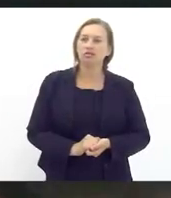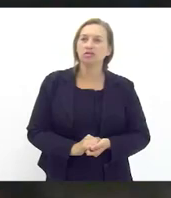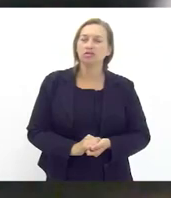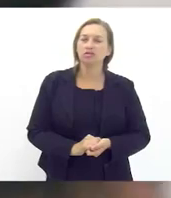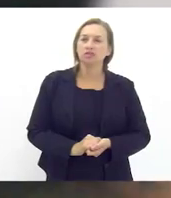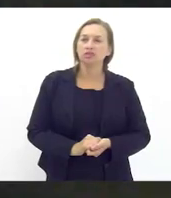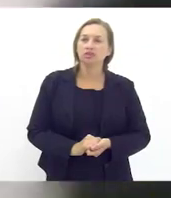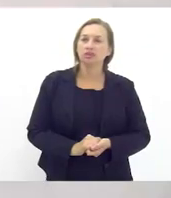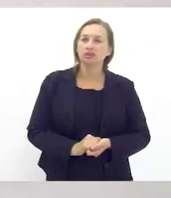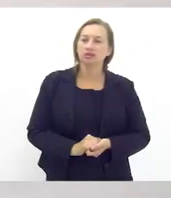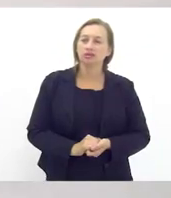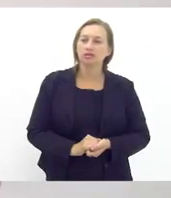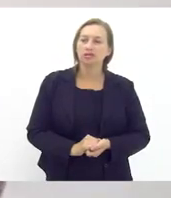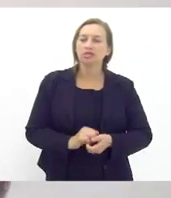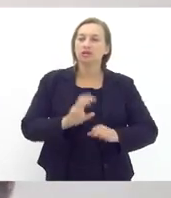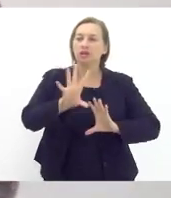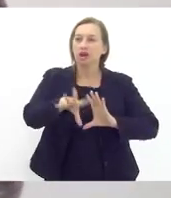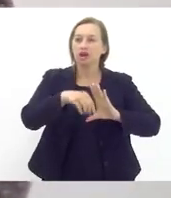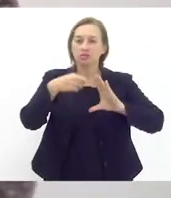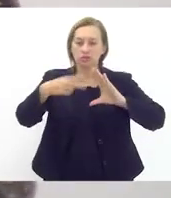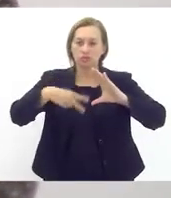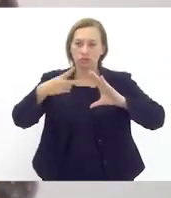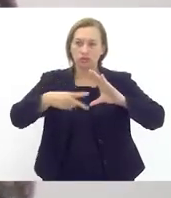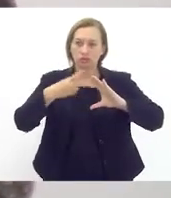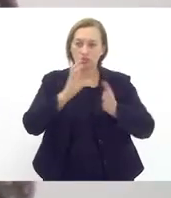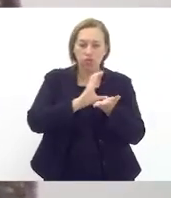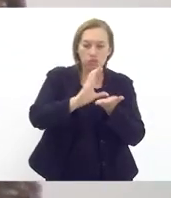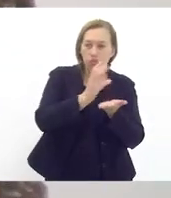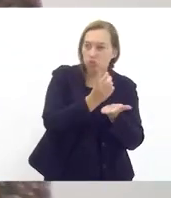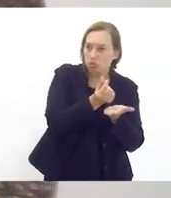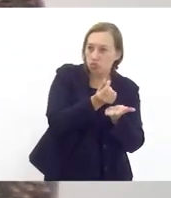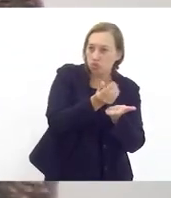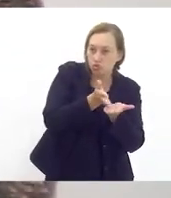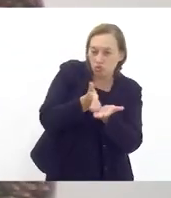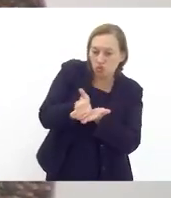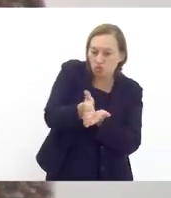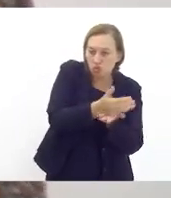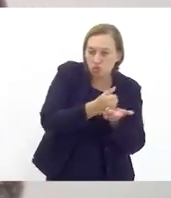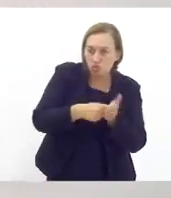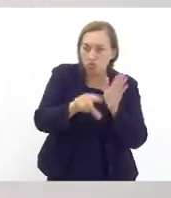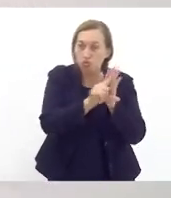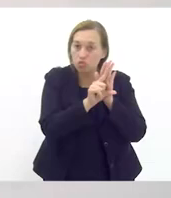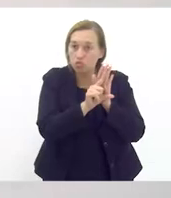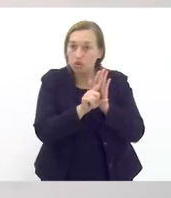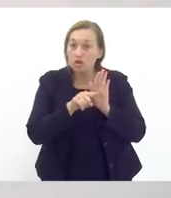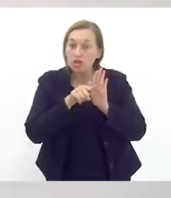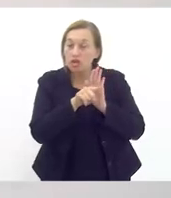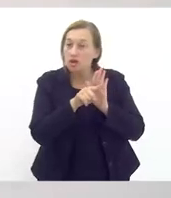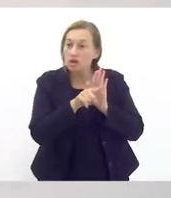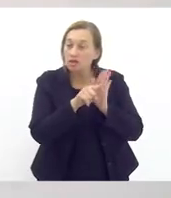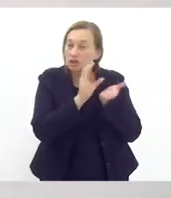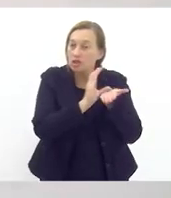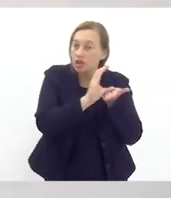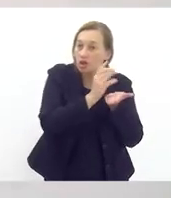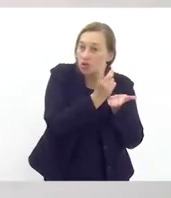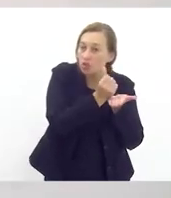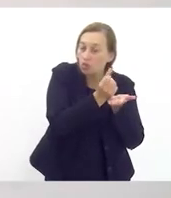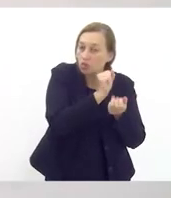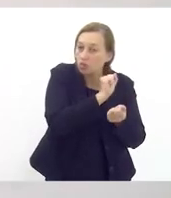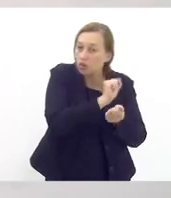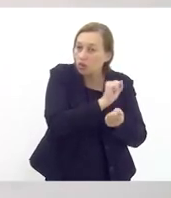do áudio visual que arrecada a partir de uma lei e esses recursos ficaram